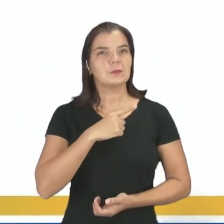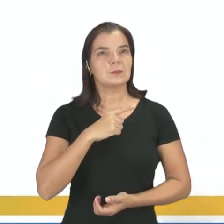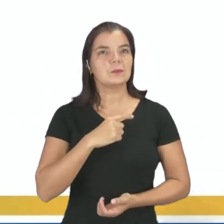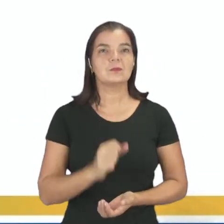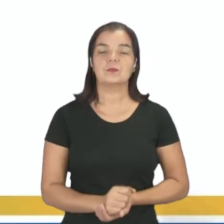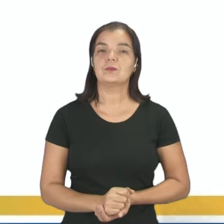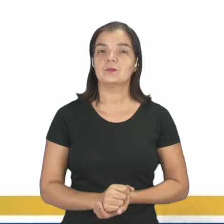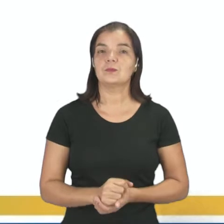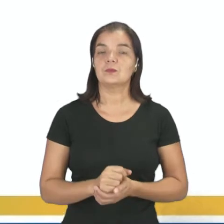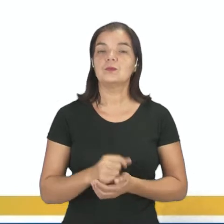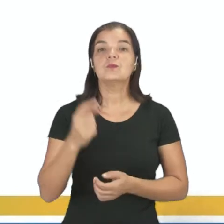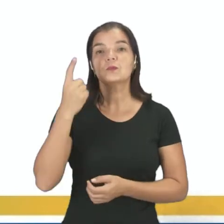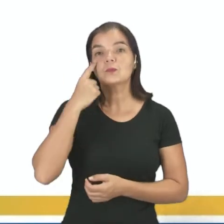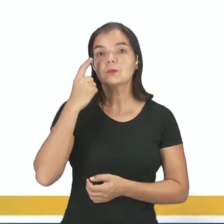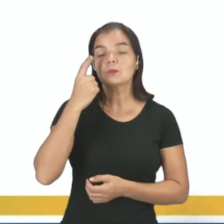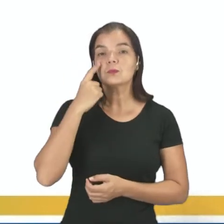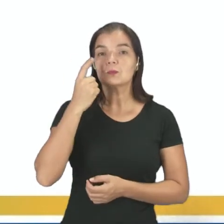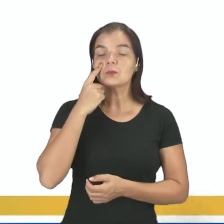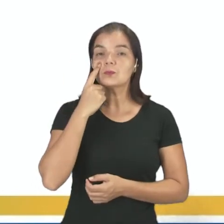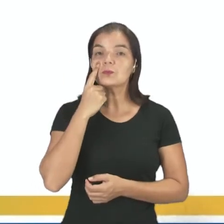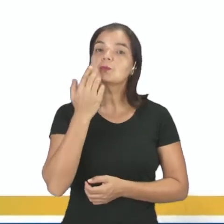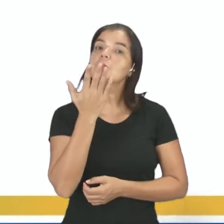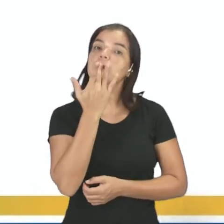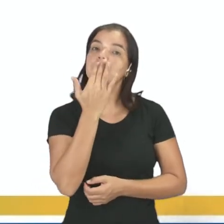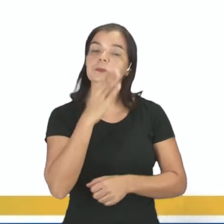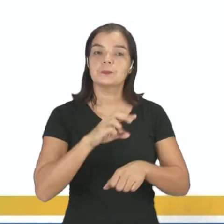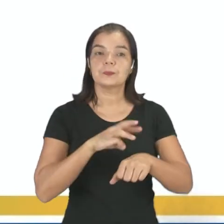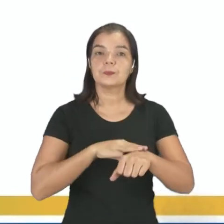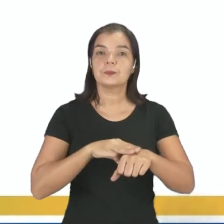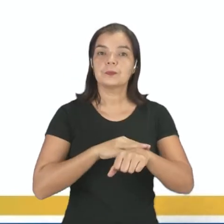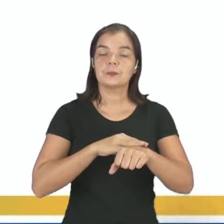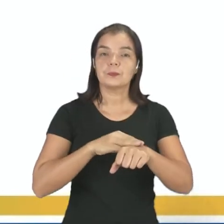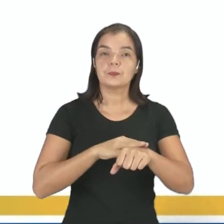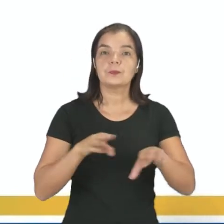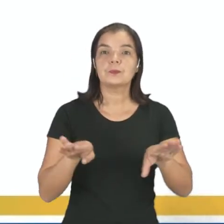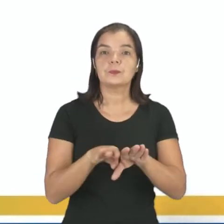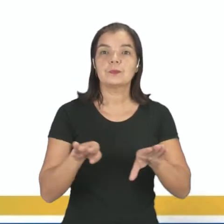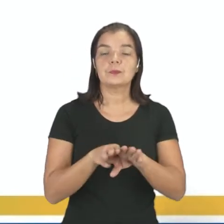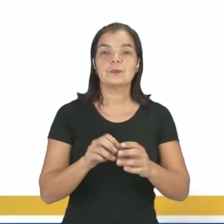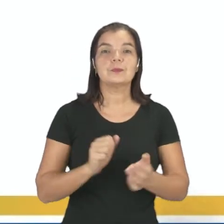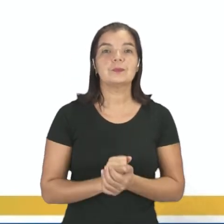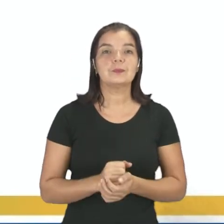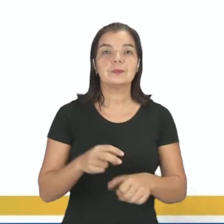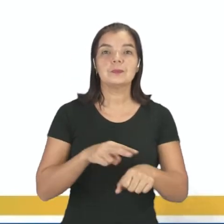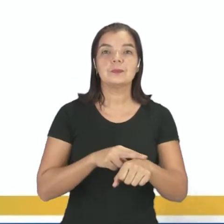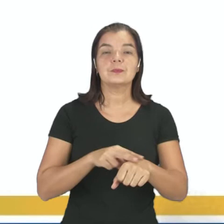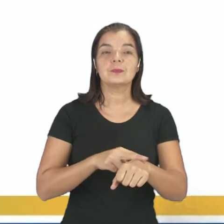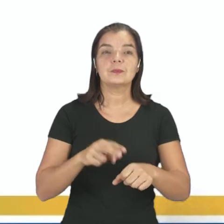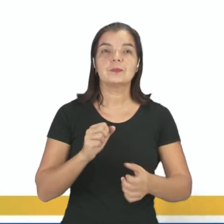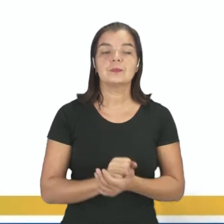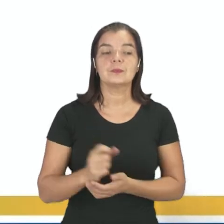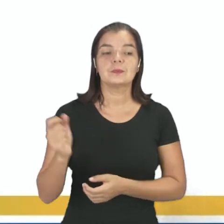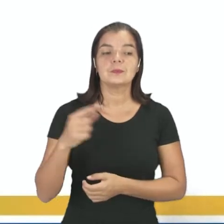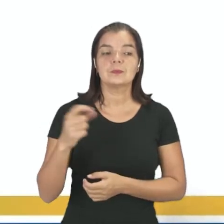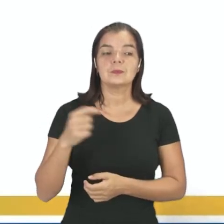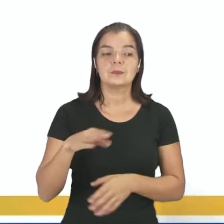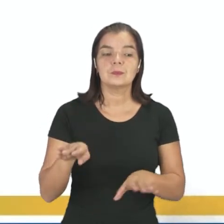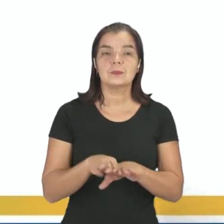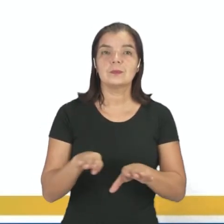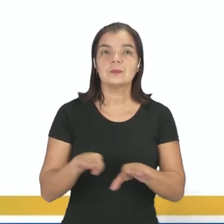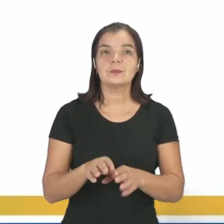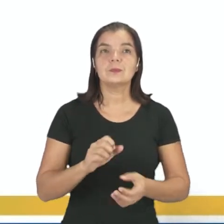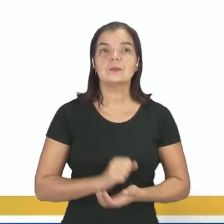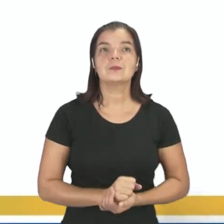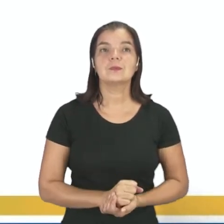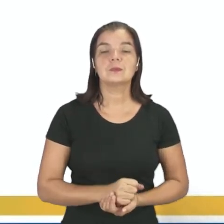aqui olhos na cor castanho, cor azul e na cor verde. Ele comenta